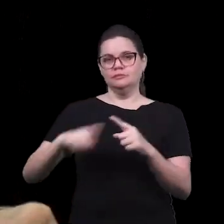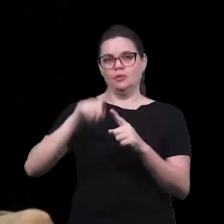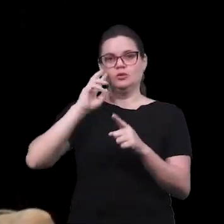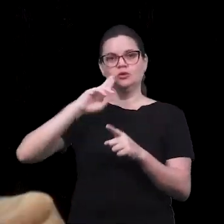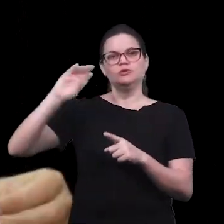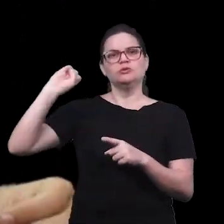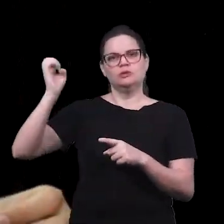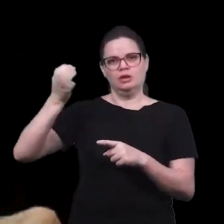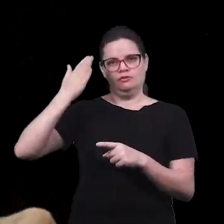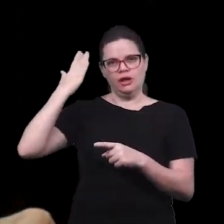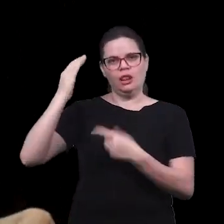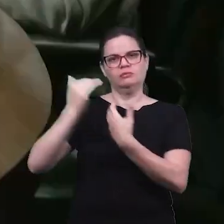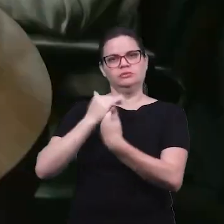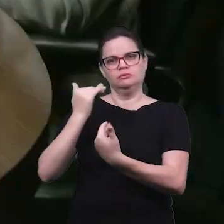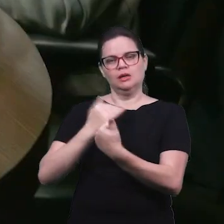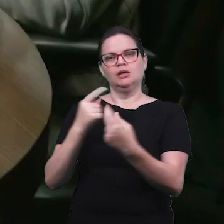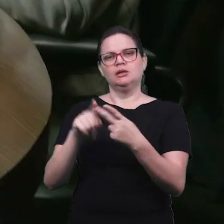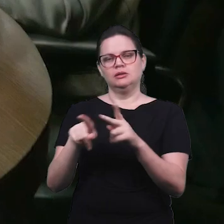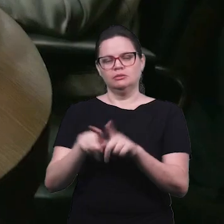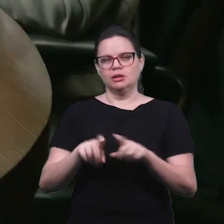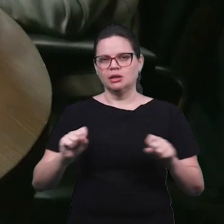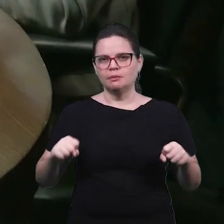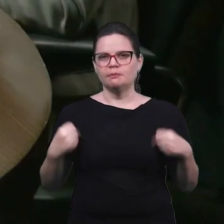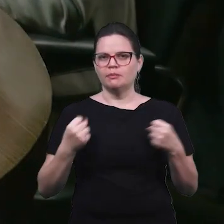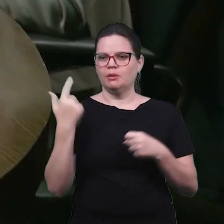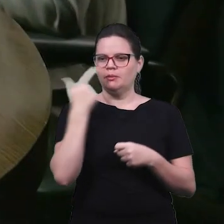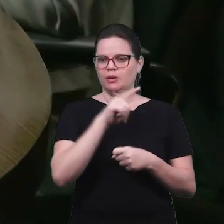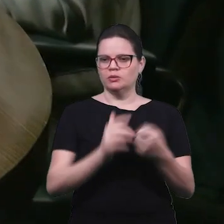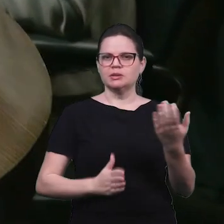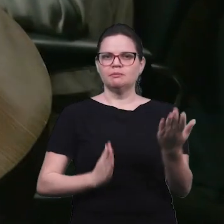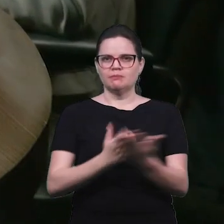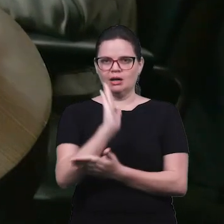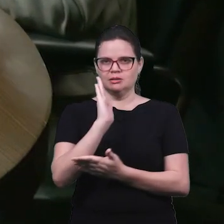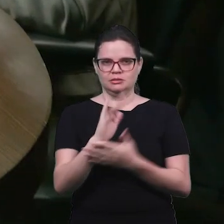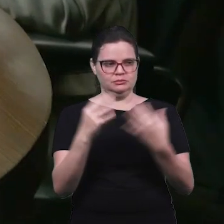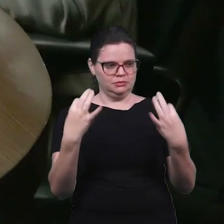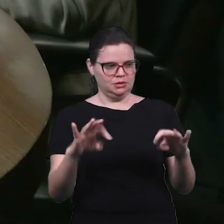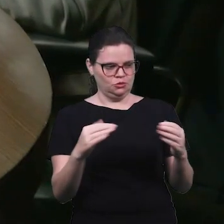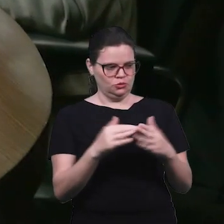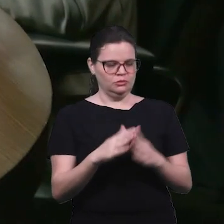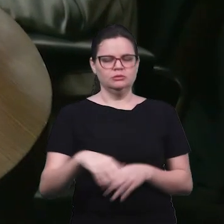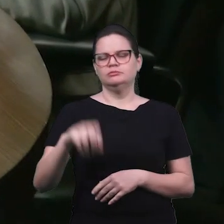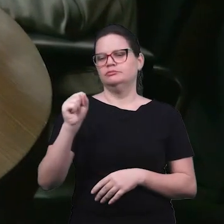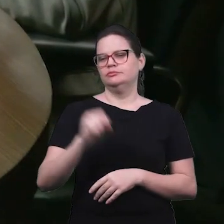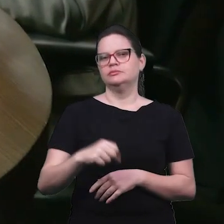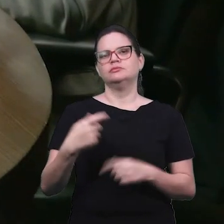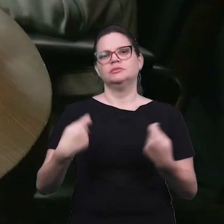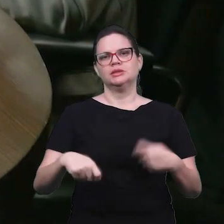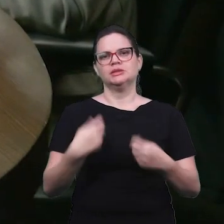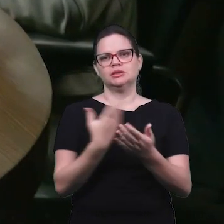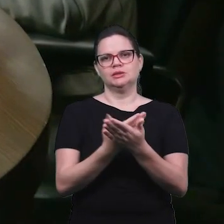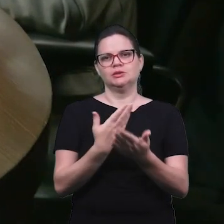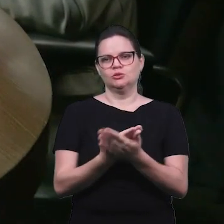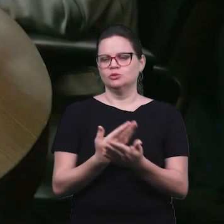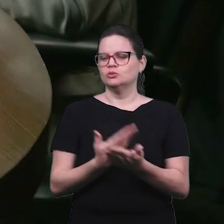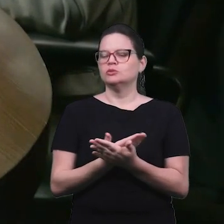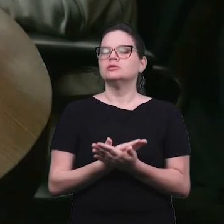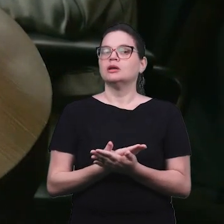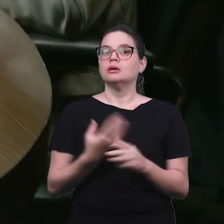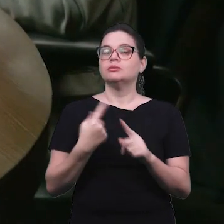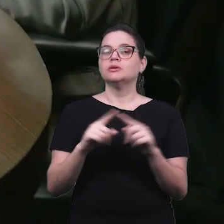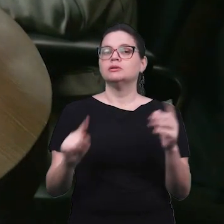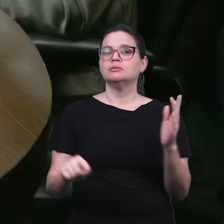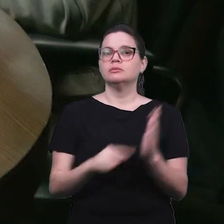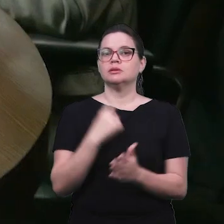o empenho para que haja sucesso. O senhor concorda? É isso mesmo, isso aí não tem dúvida, a pessoa tem que estudar muito, porque